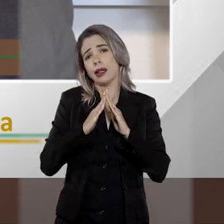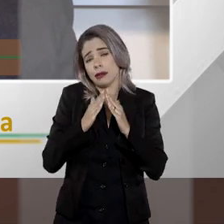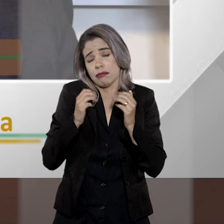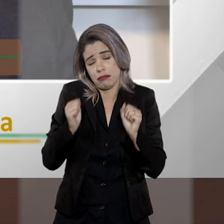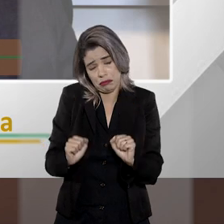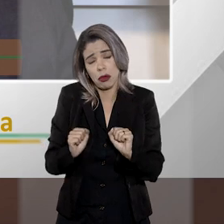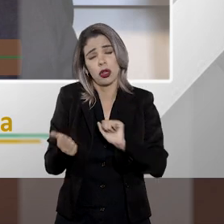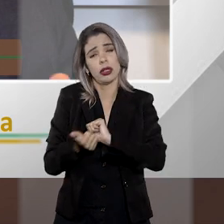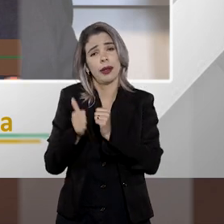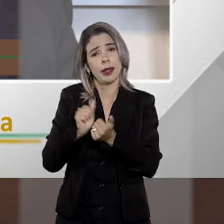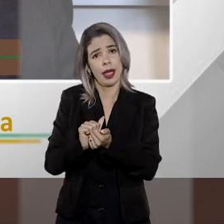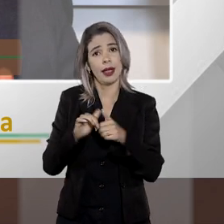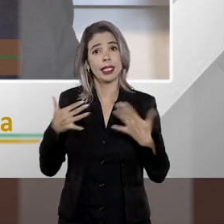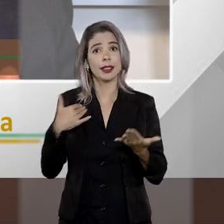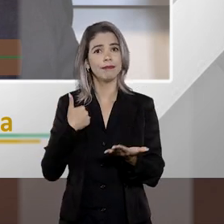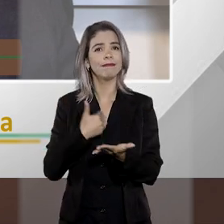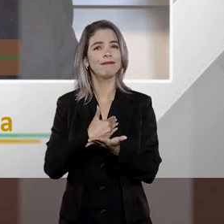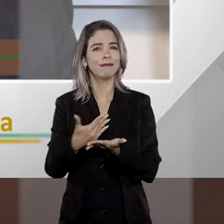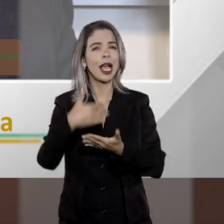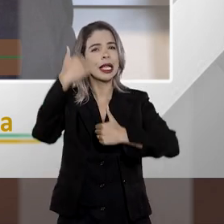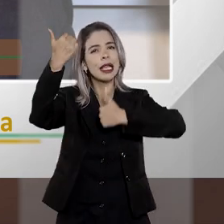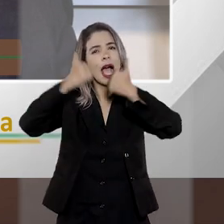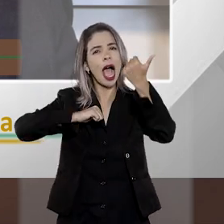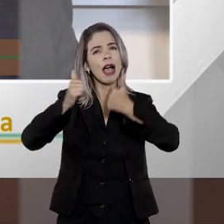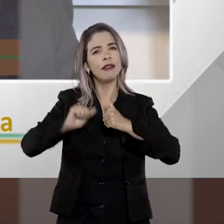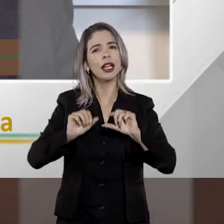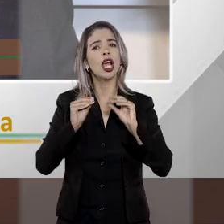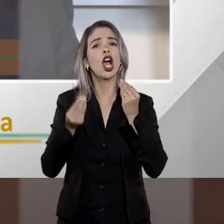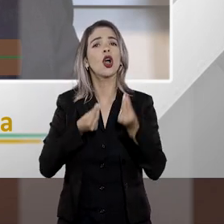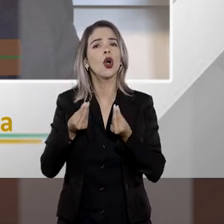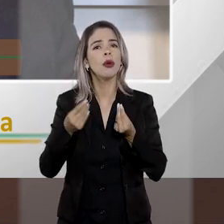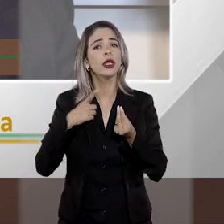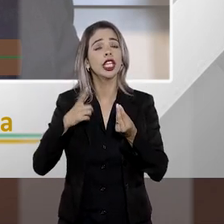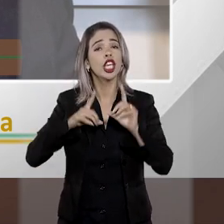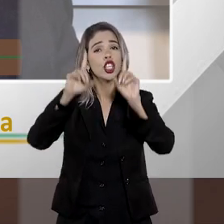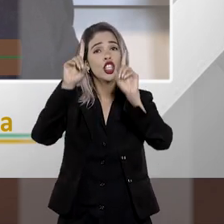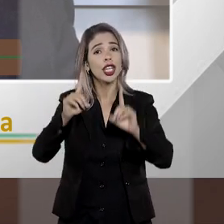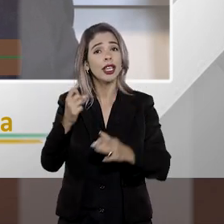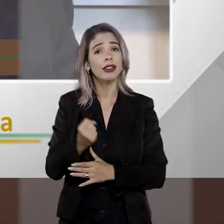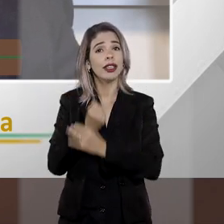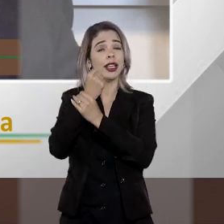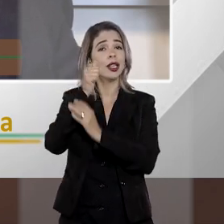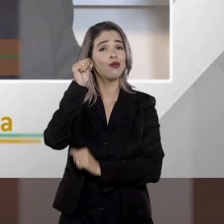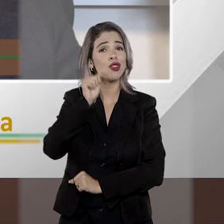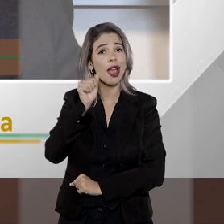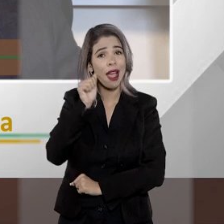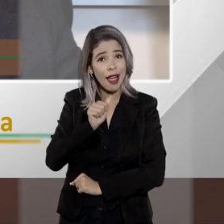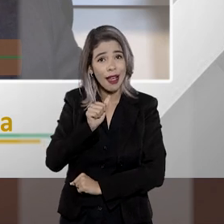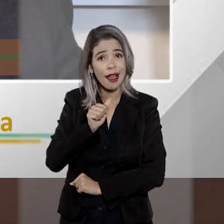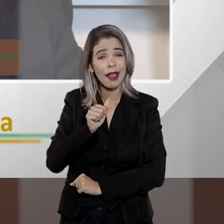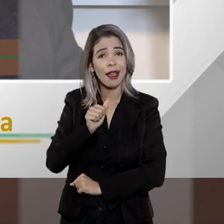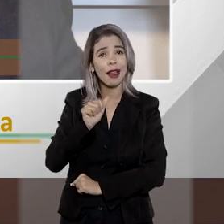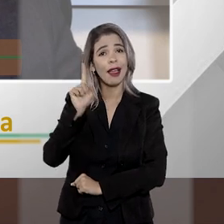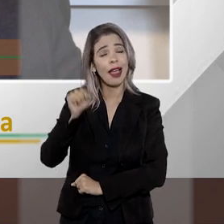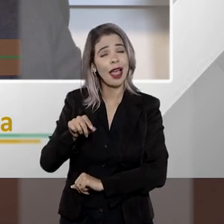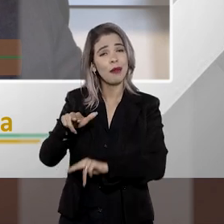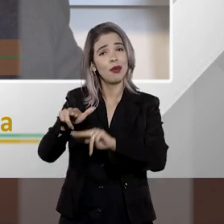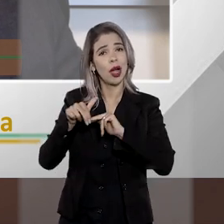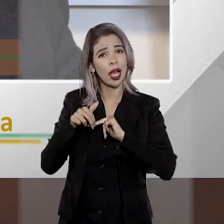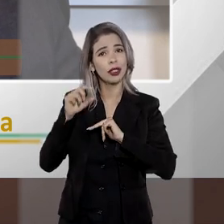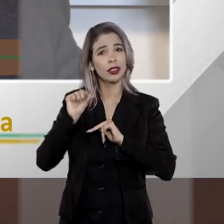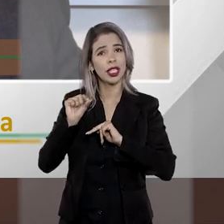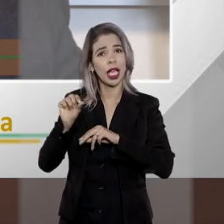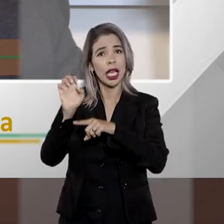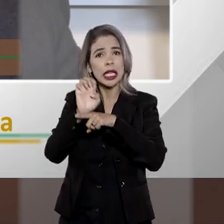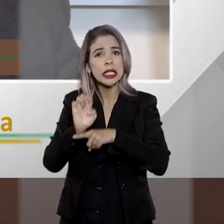domiciliar. Eu começo analisando o tema a partir do direito que é assegurado à mulher. Isso por conta de se tratar do